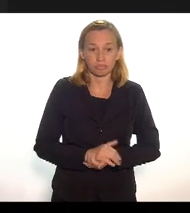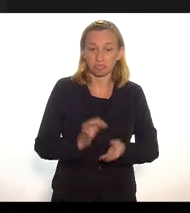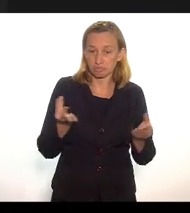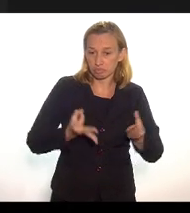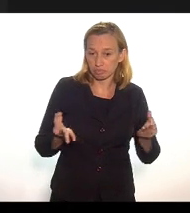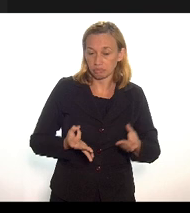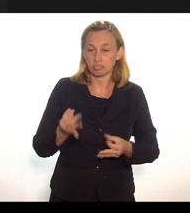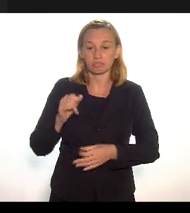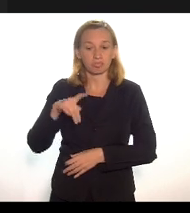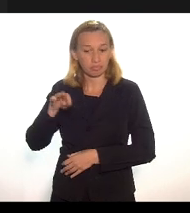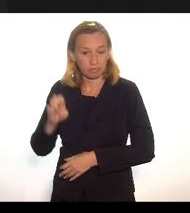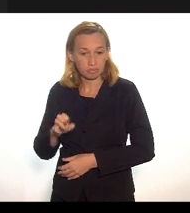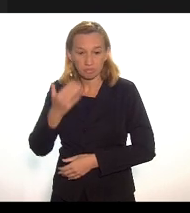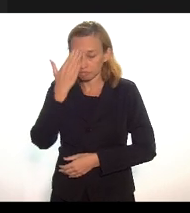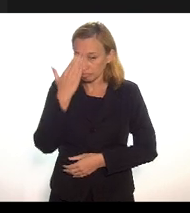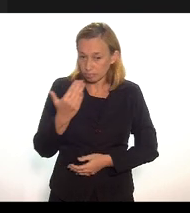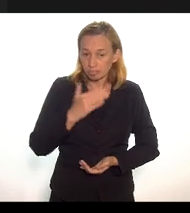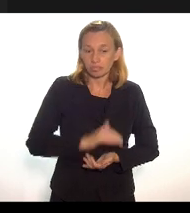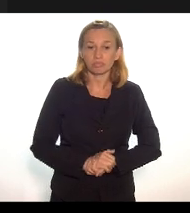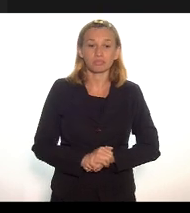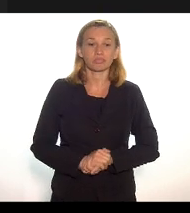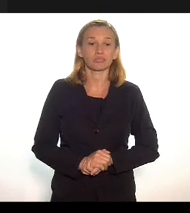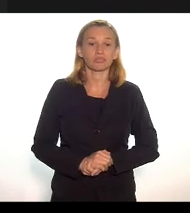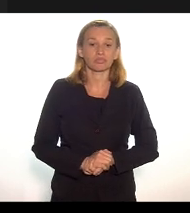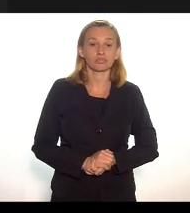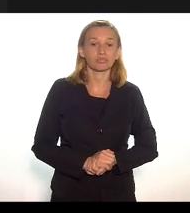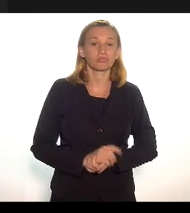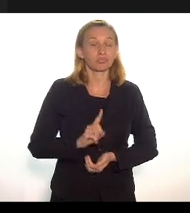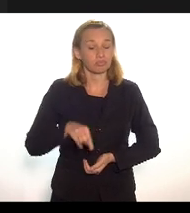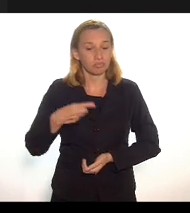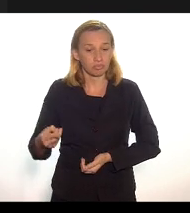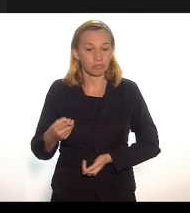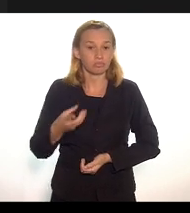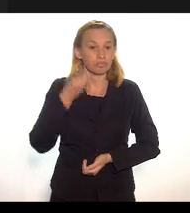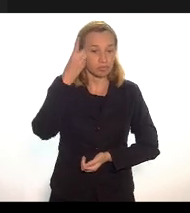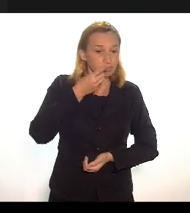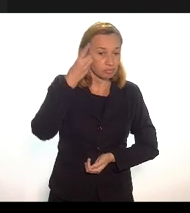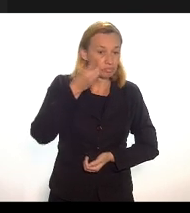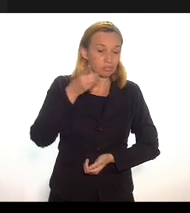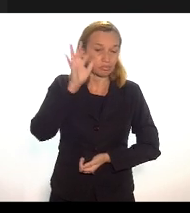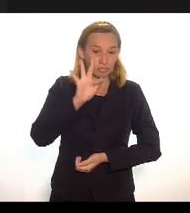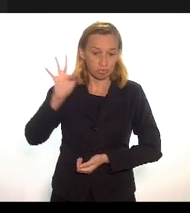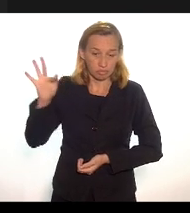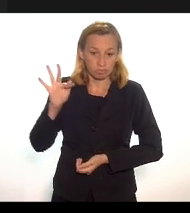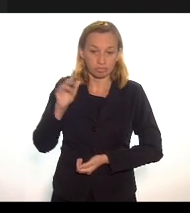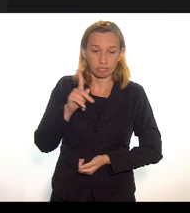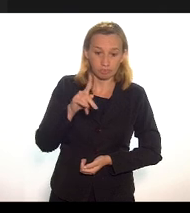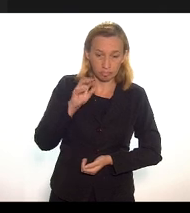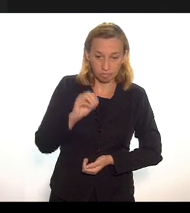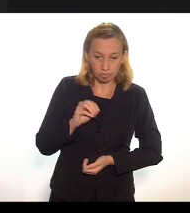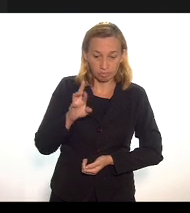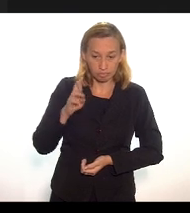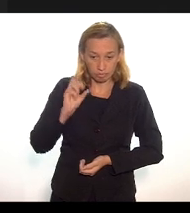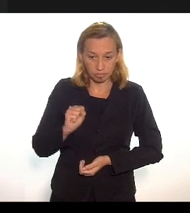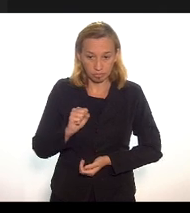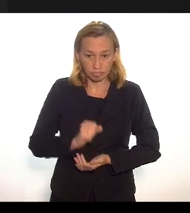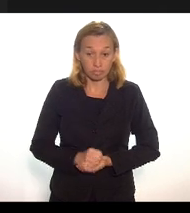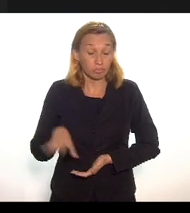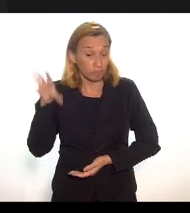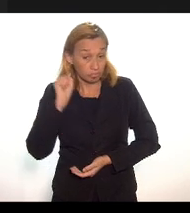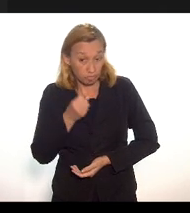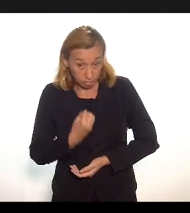Perfeito, Alexandre. Muito obrigado. Então, a gente passa a palavra para o deputado federal Paulo Ramos. Estou sendo ouvido